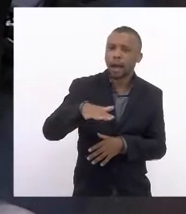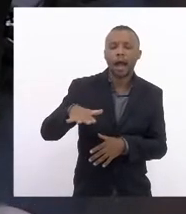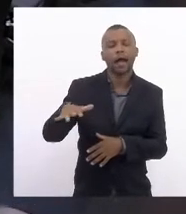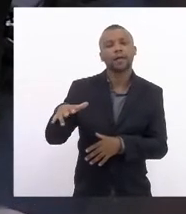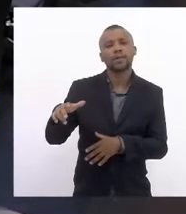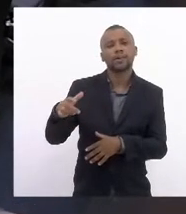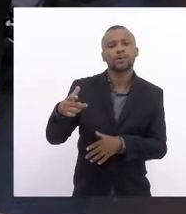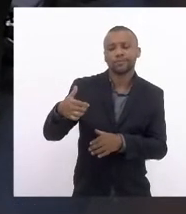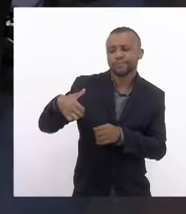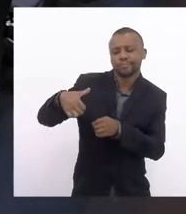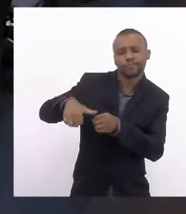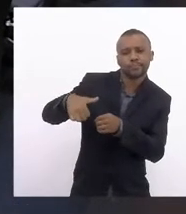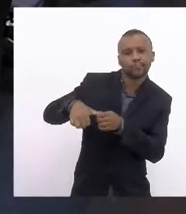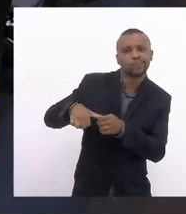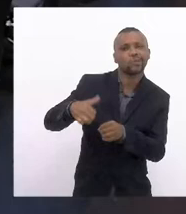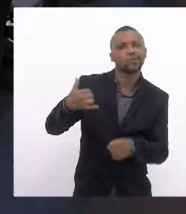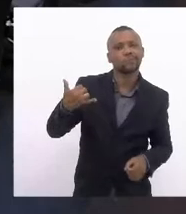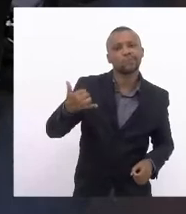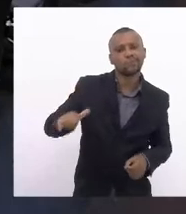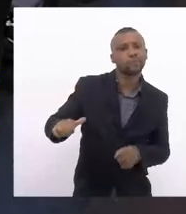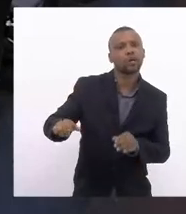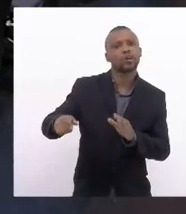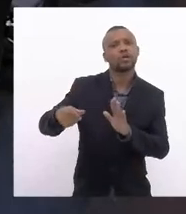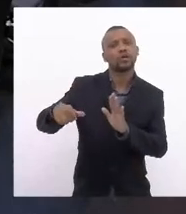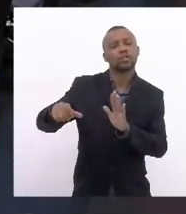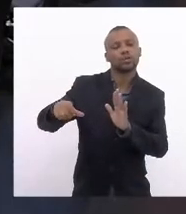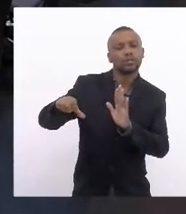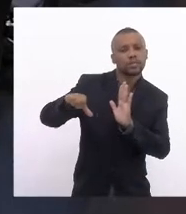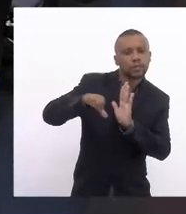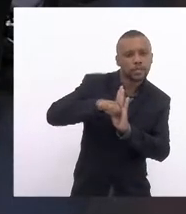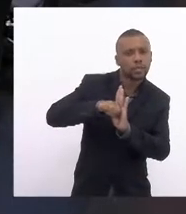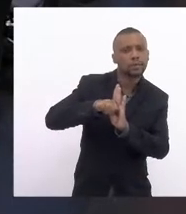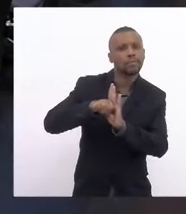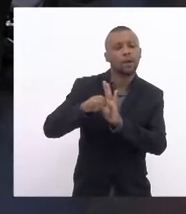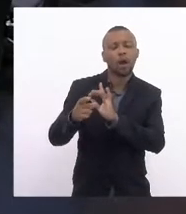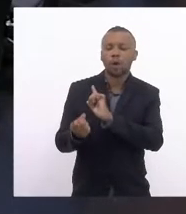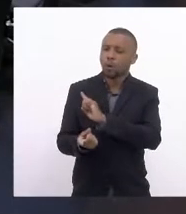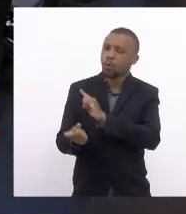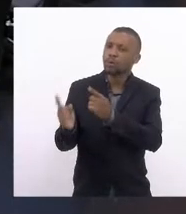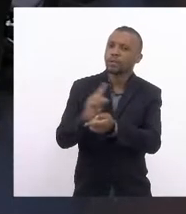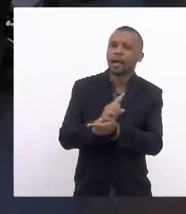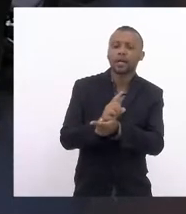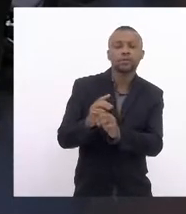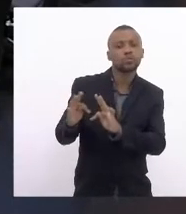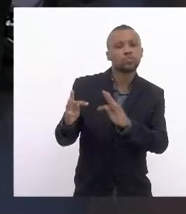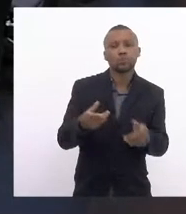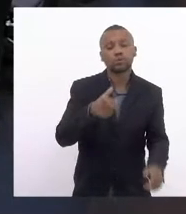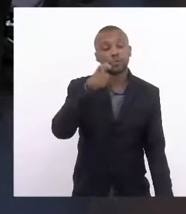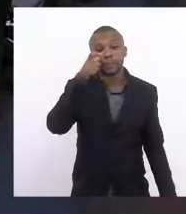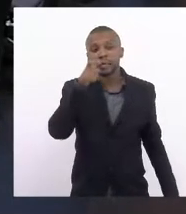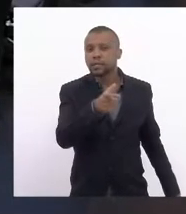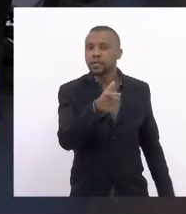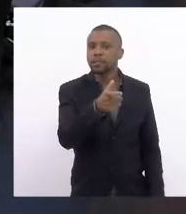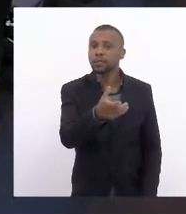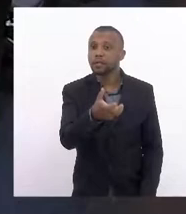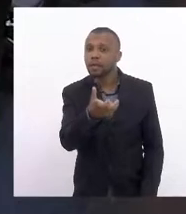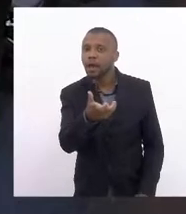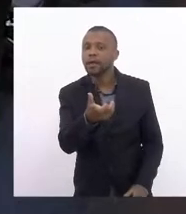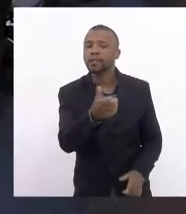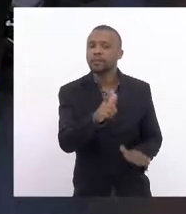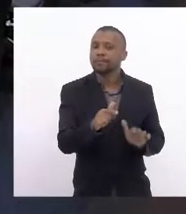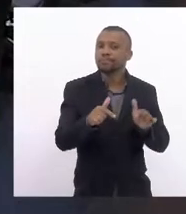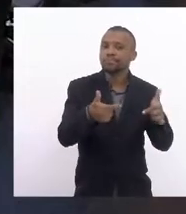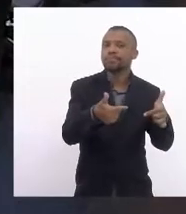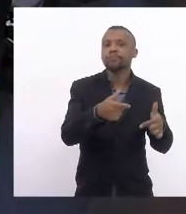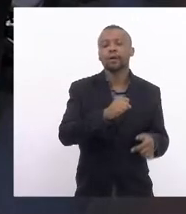crime. É totalmente avesso de tudo que se pretende em São Gonçalo. Então, nesse sentido, eu considero que não